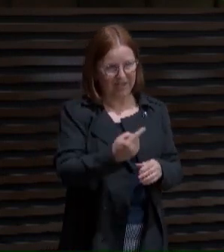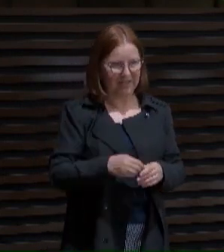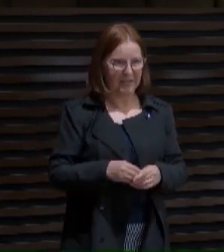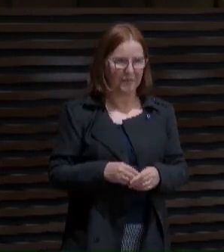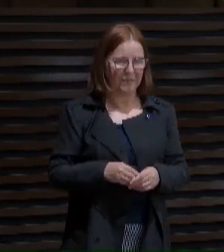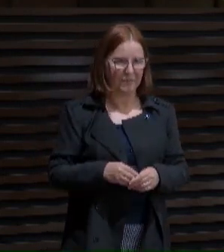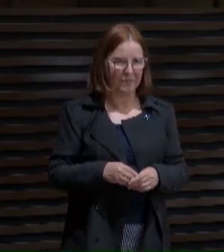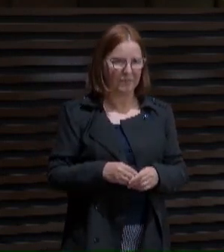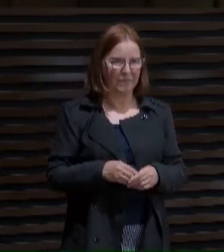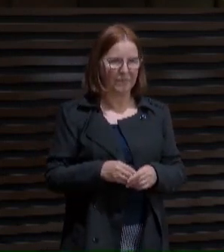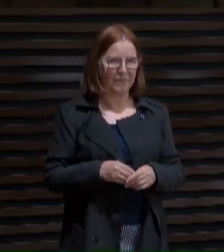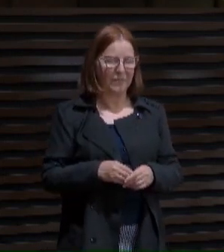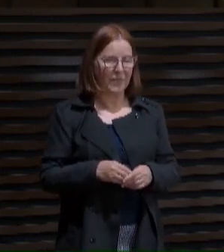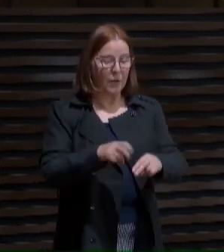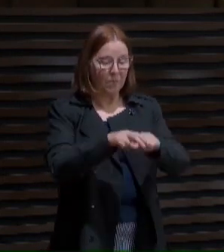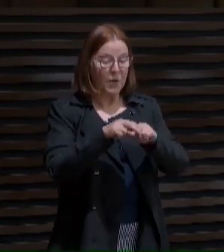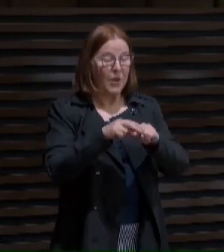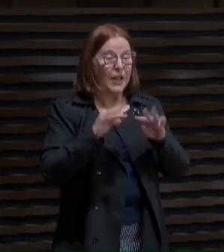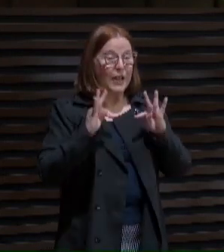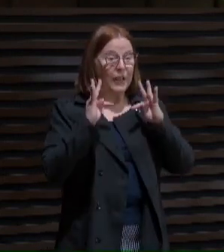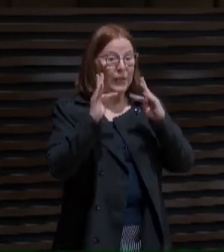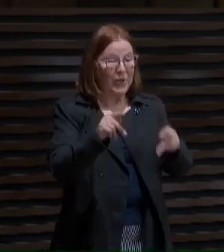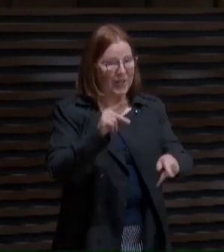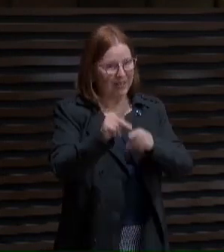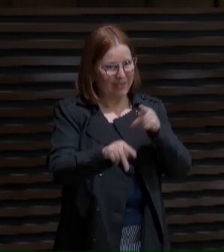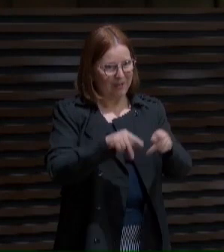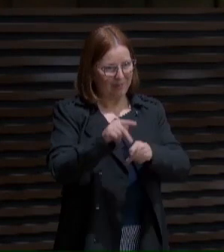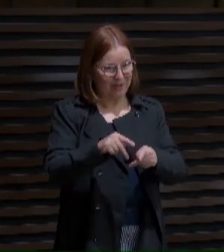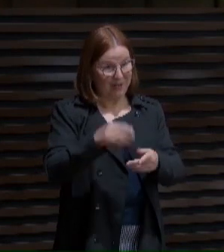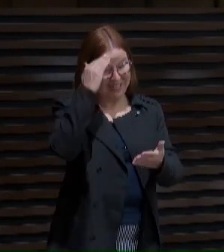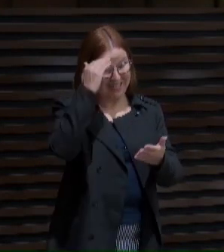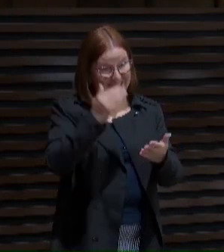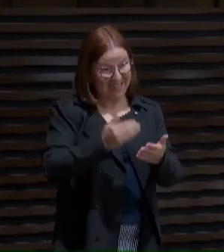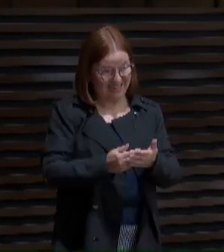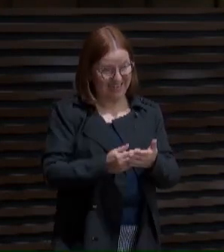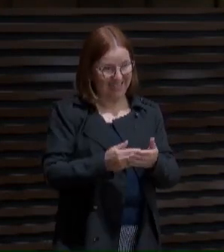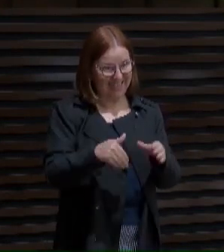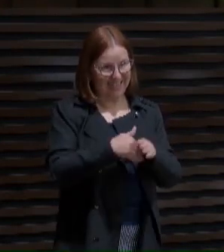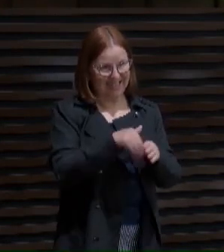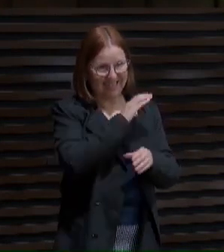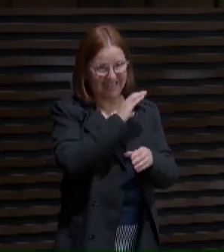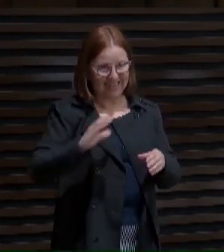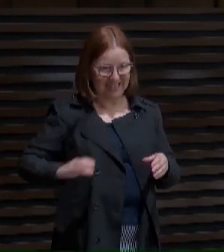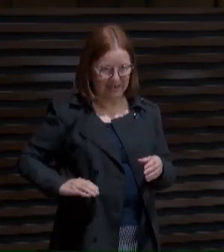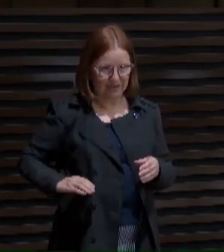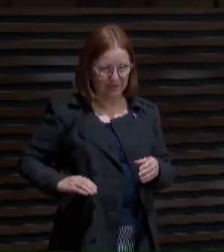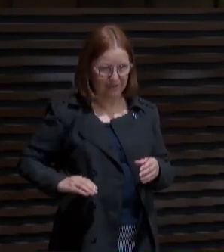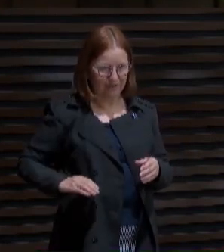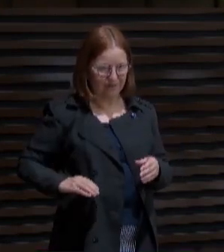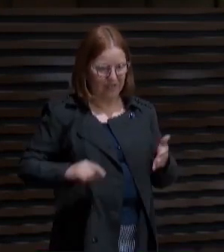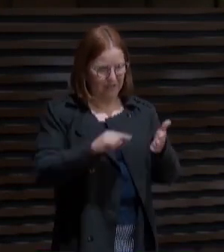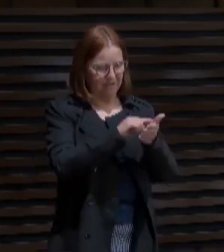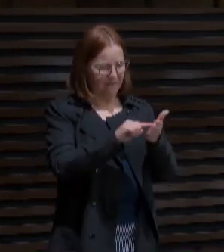que creem em Cristo. Ele foi ferido por causa da nossa rebeldia, esmagado por causa